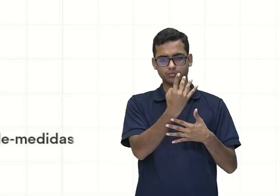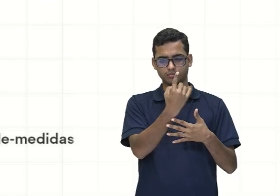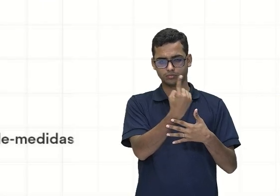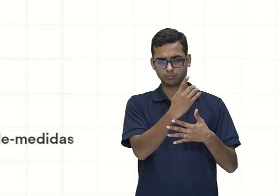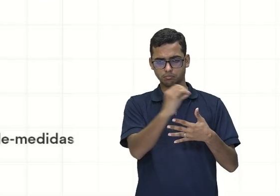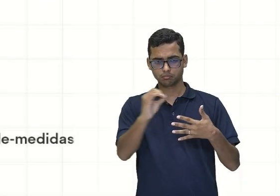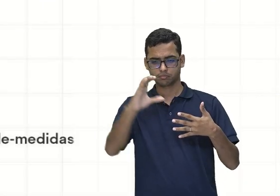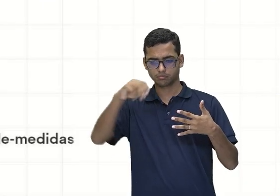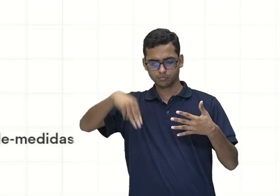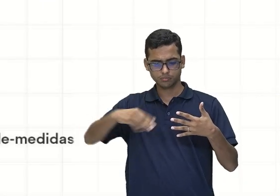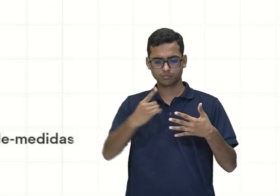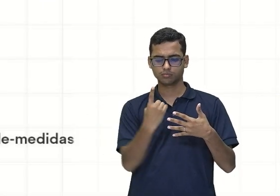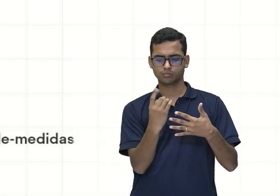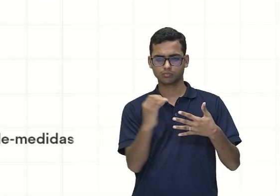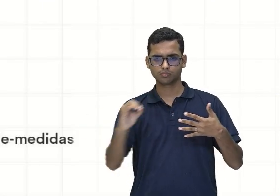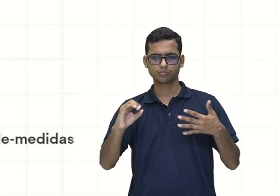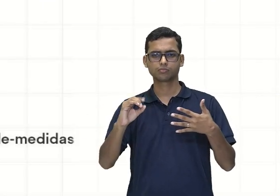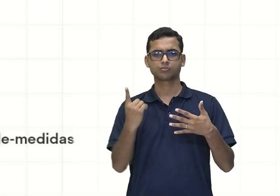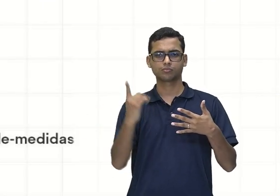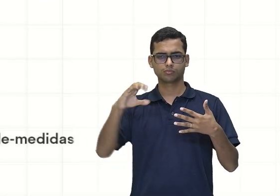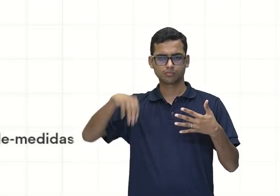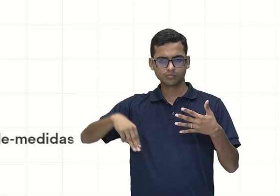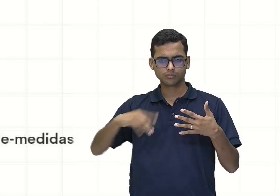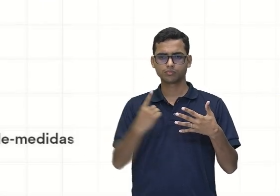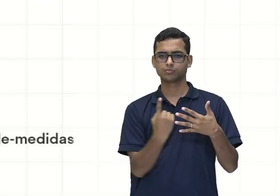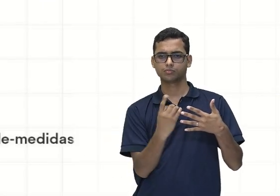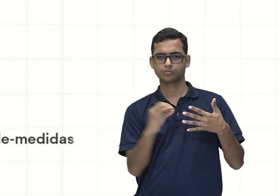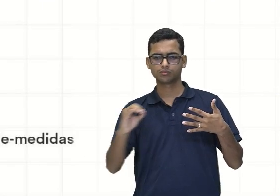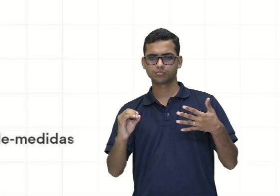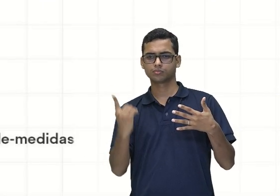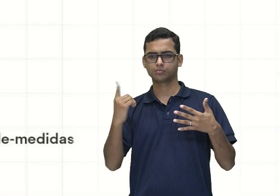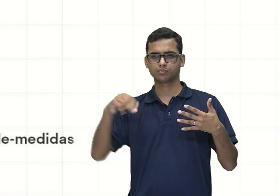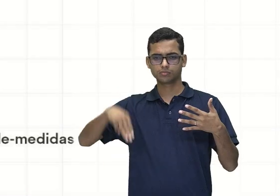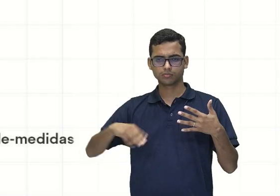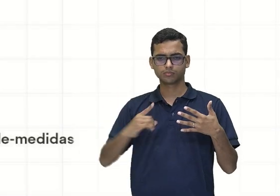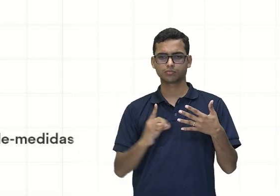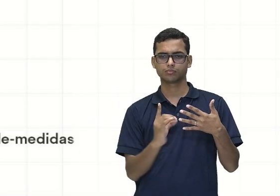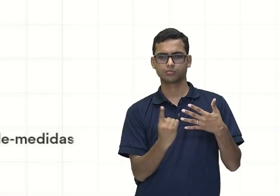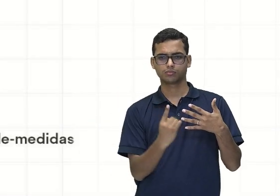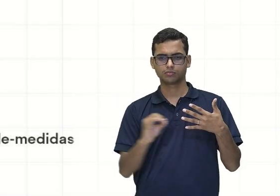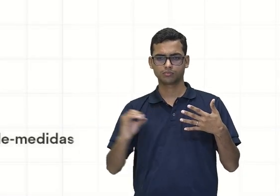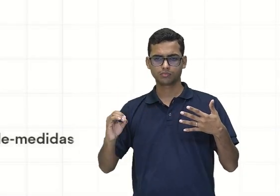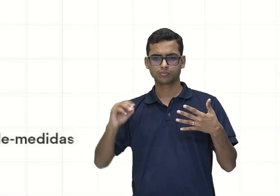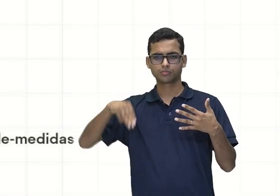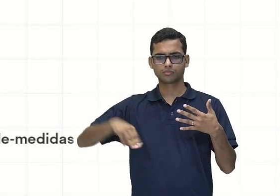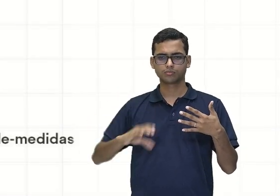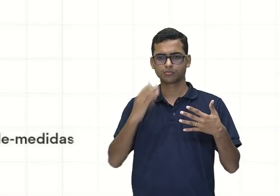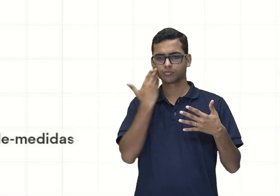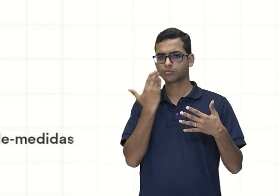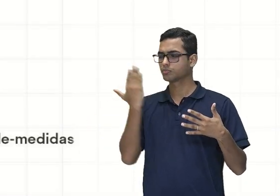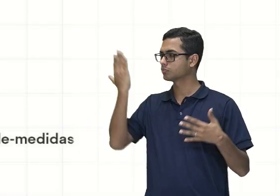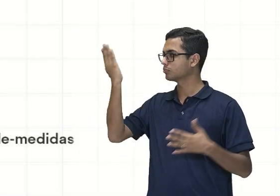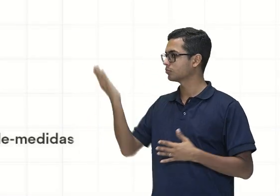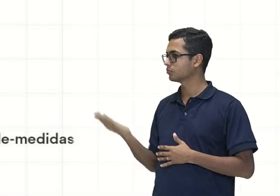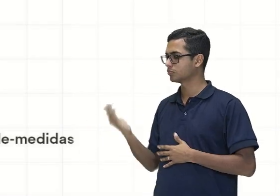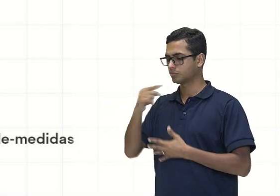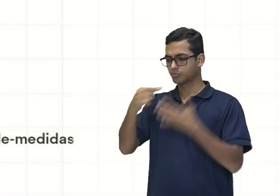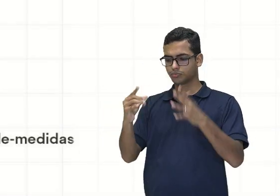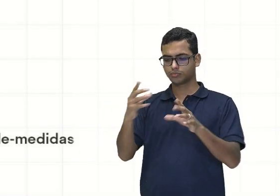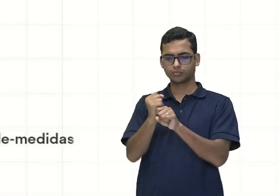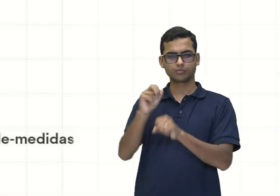400, 100 centímetros, 500. E aí sobrou quem?